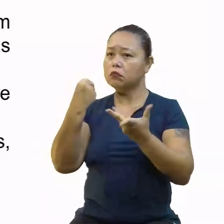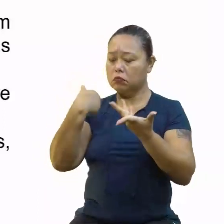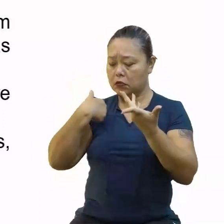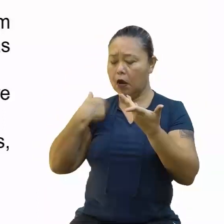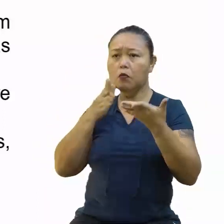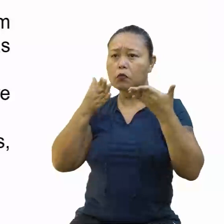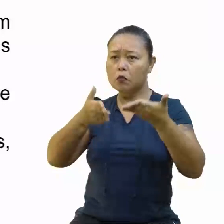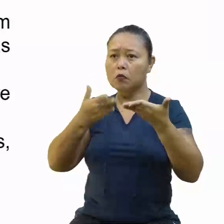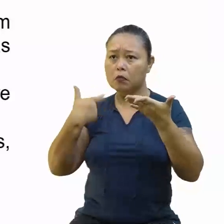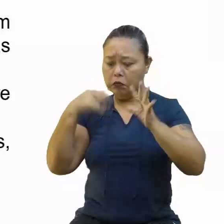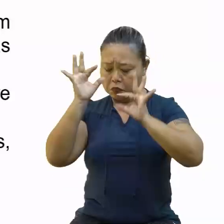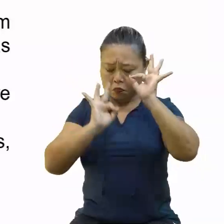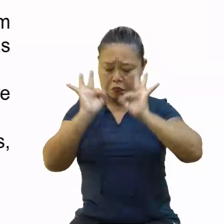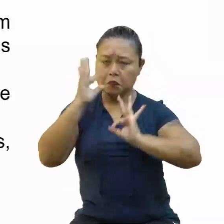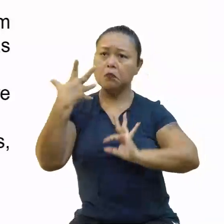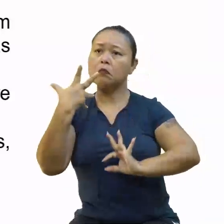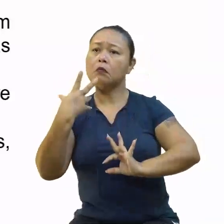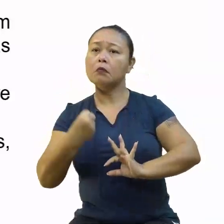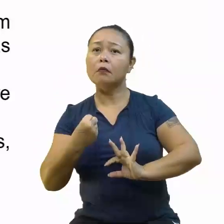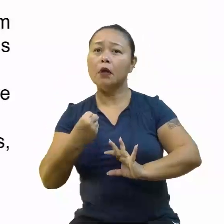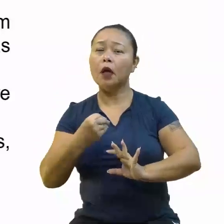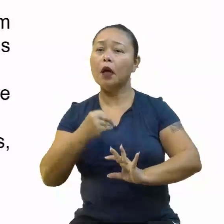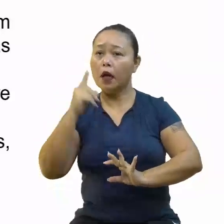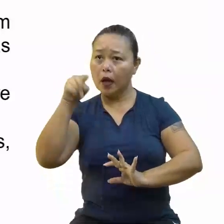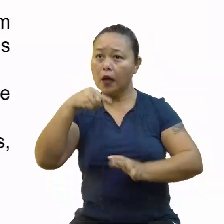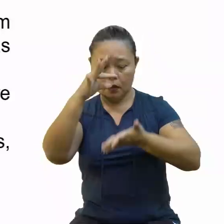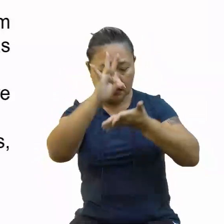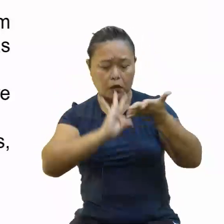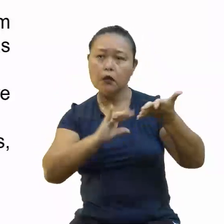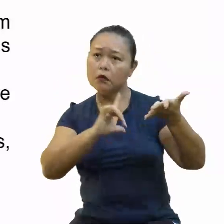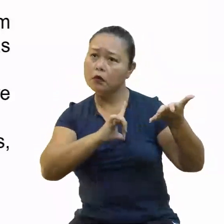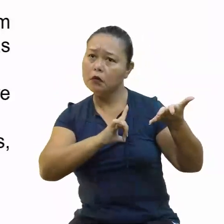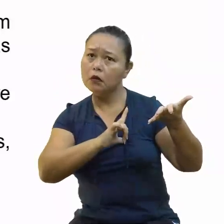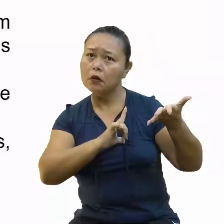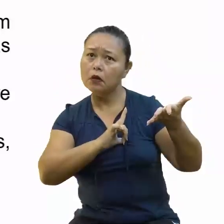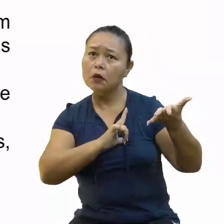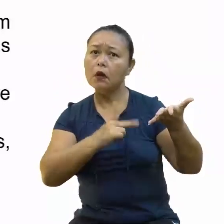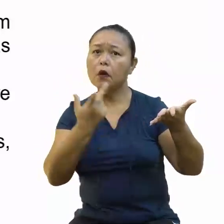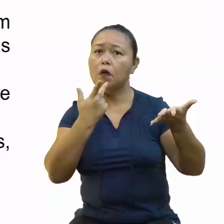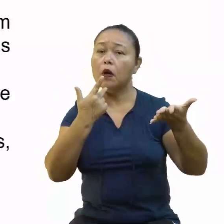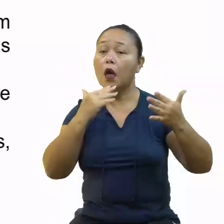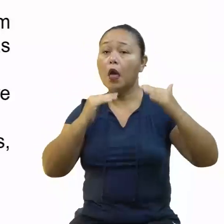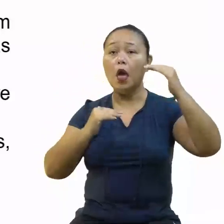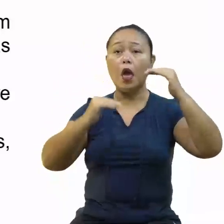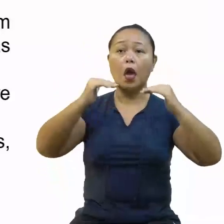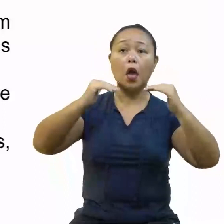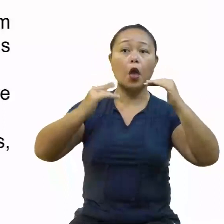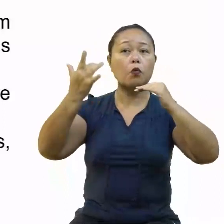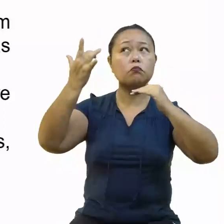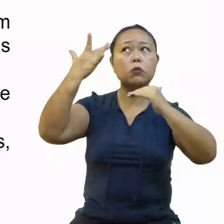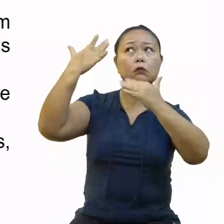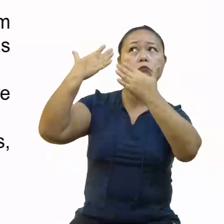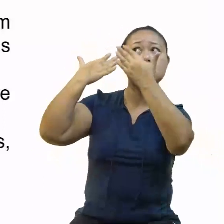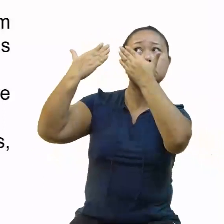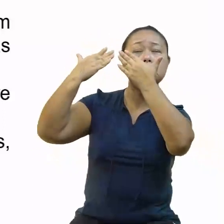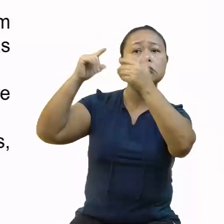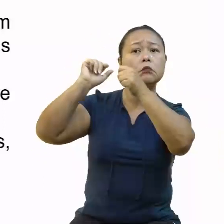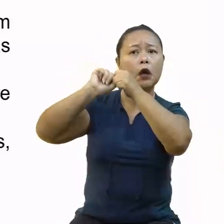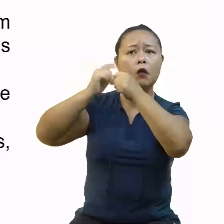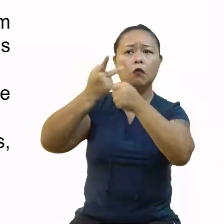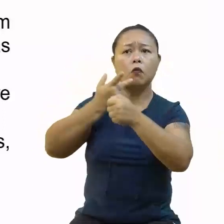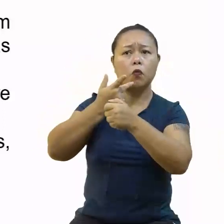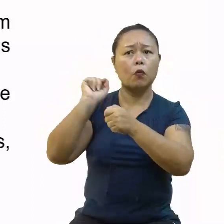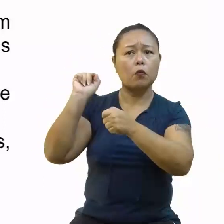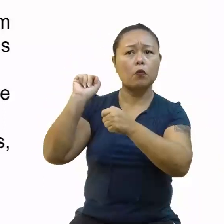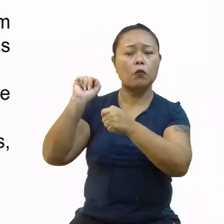sobre estética? Essa mensagem do texto? Ele fala sobre equilíbrio psíquico? Foi isso que o